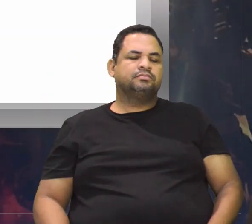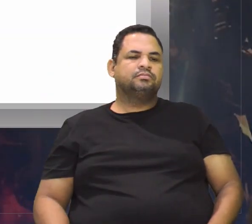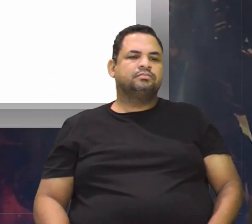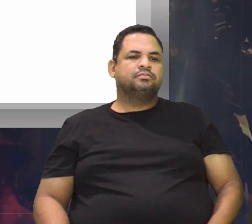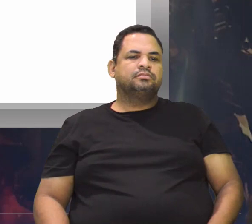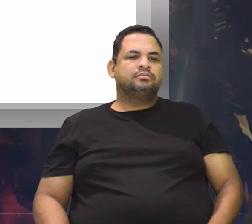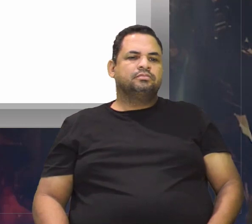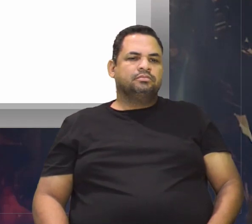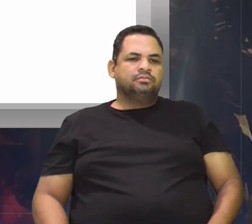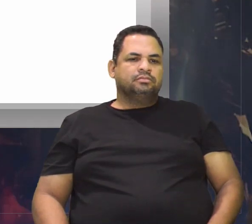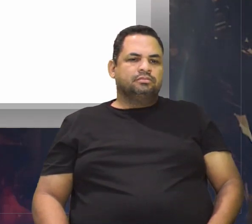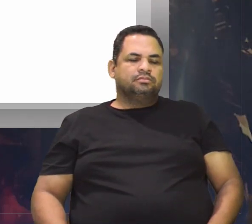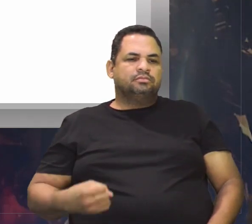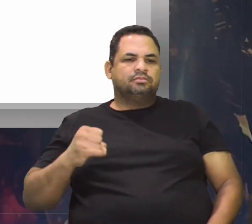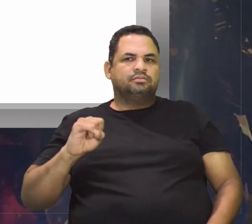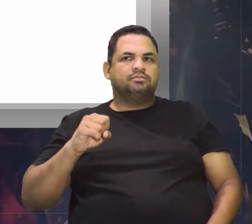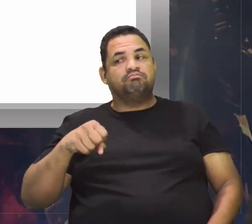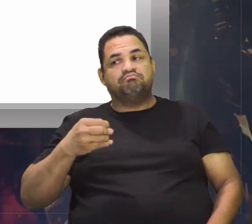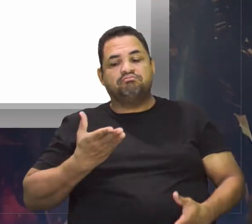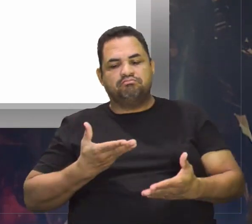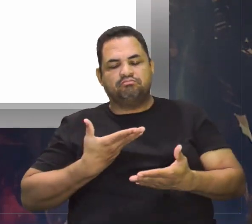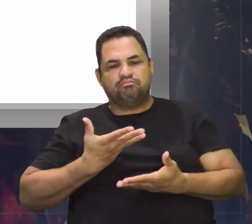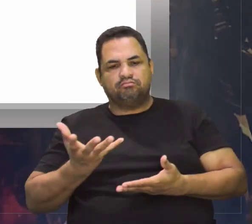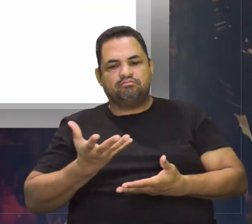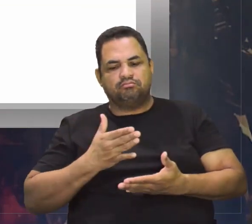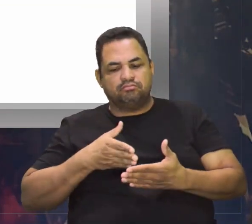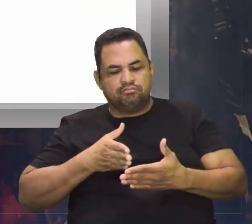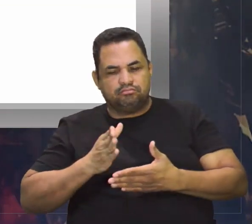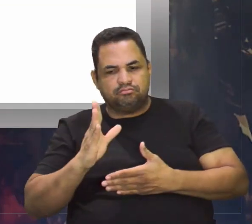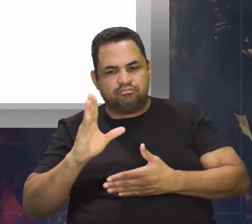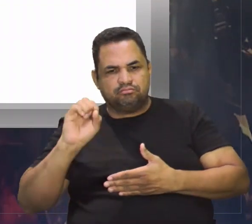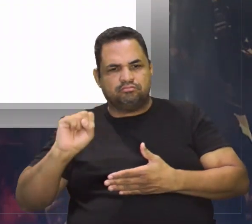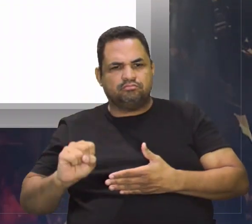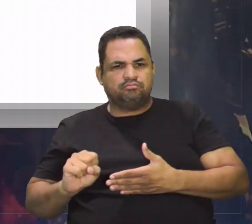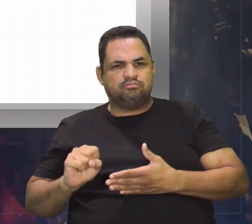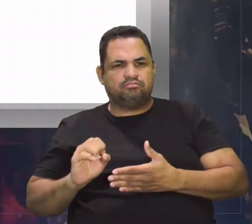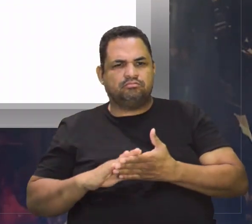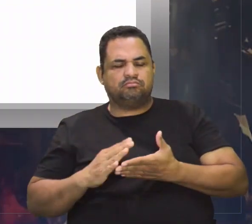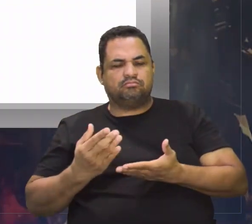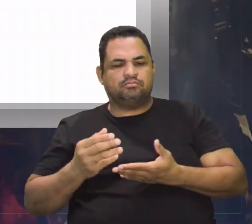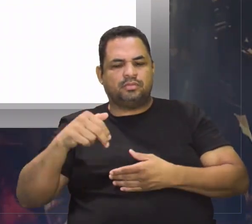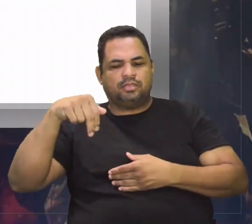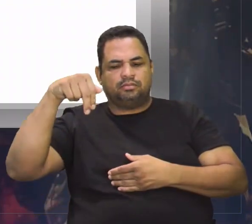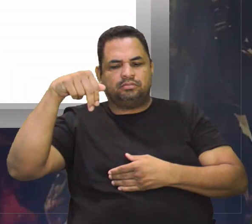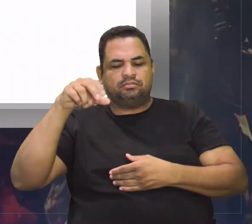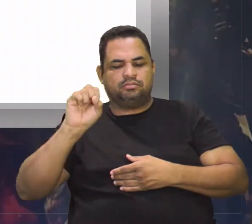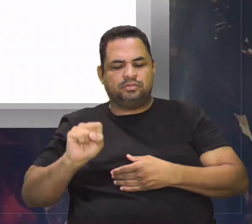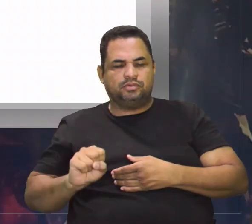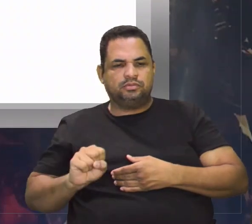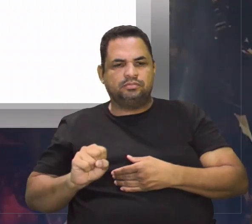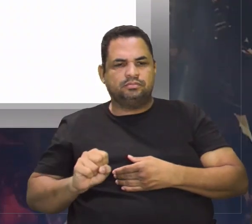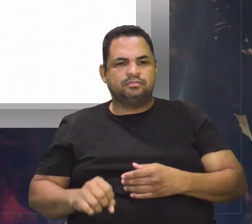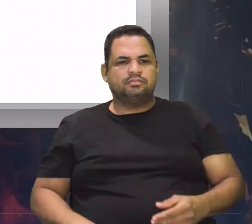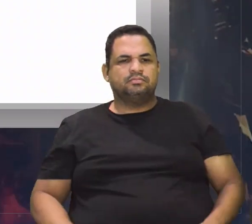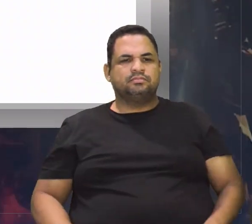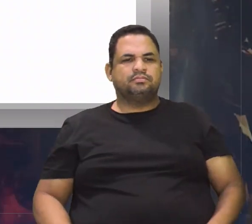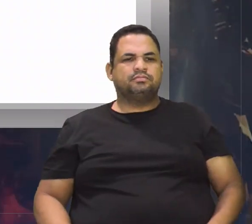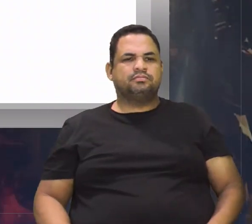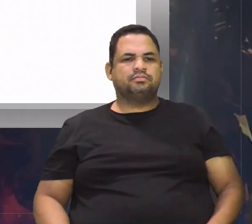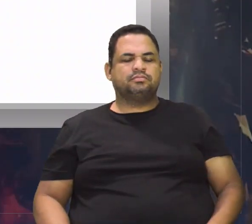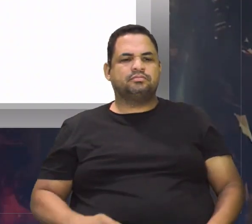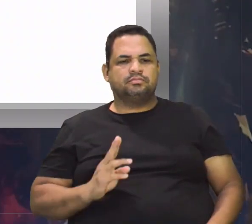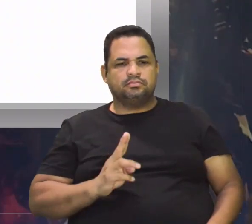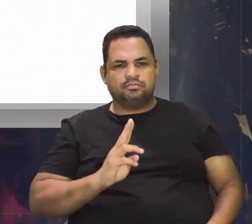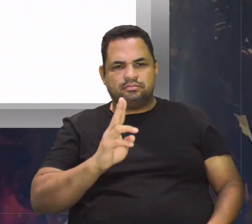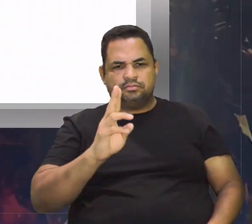Então, se eu queria ir para o sul, o norte sempre na bússola tinha que ficar à minha costa. E eu teria que ir